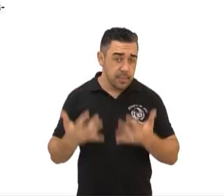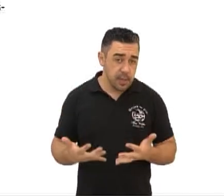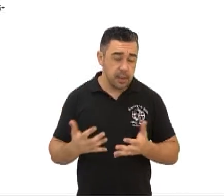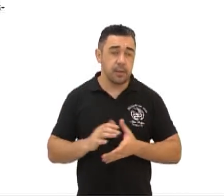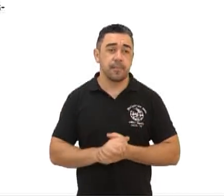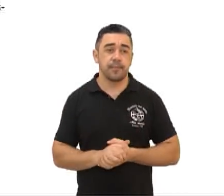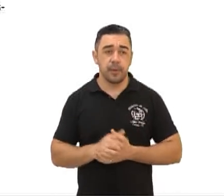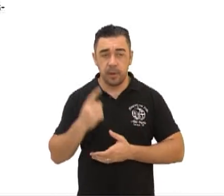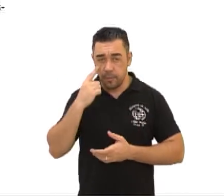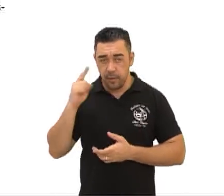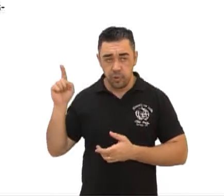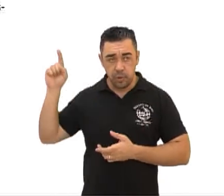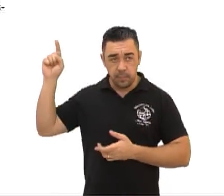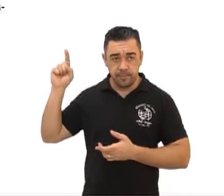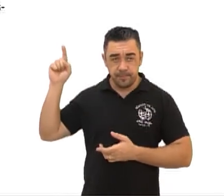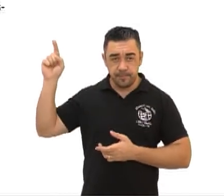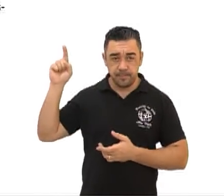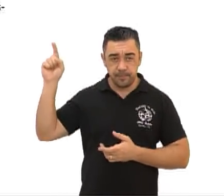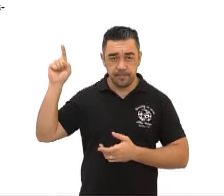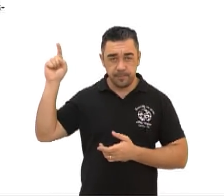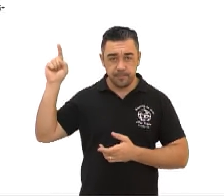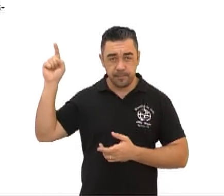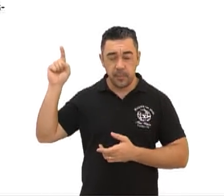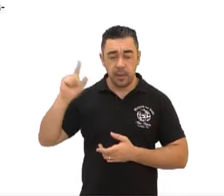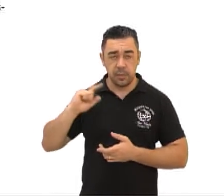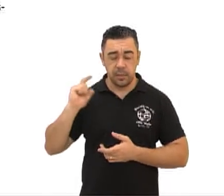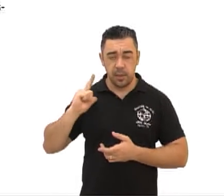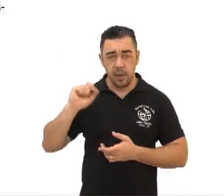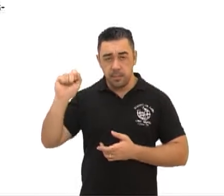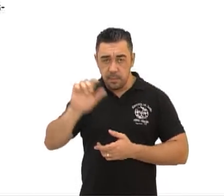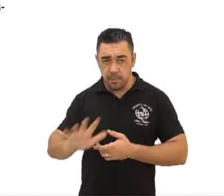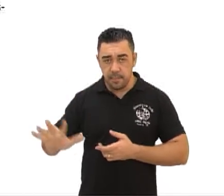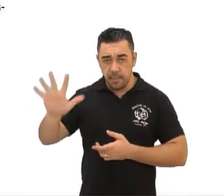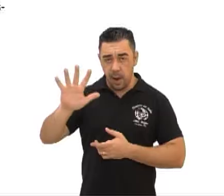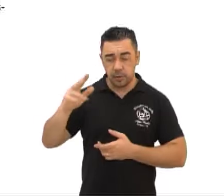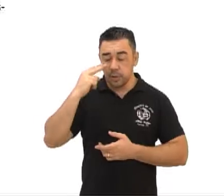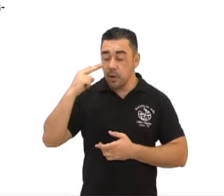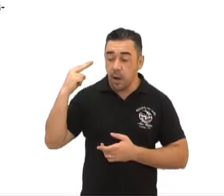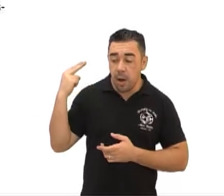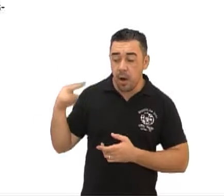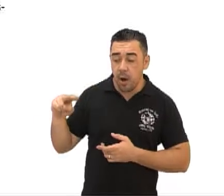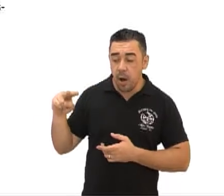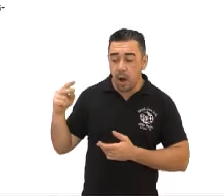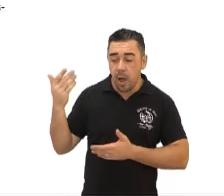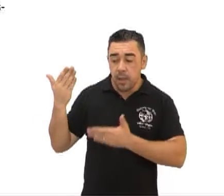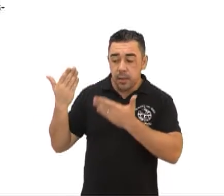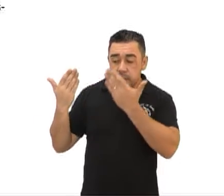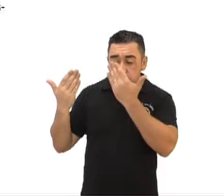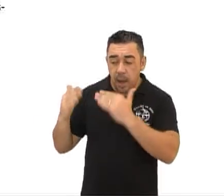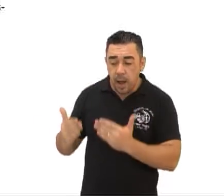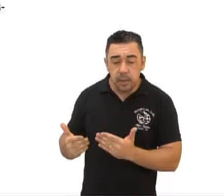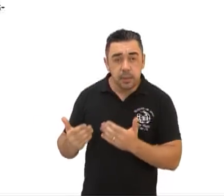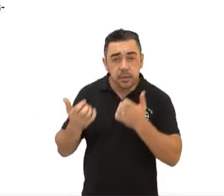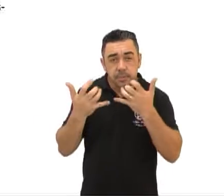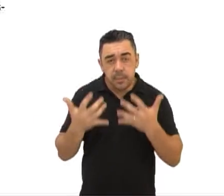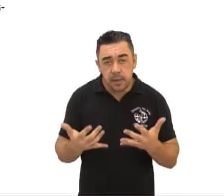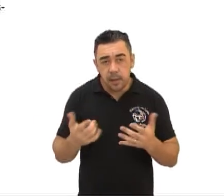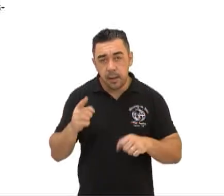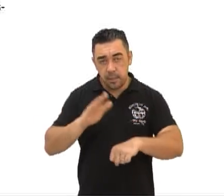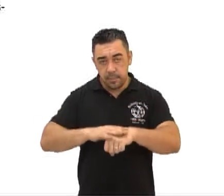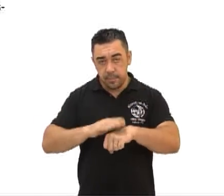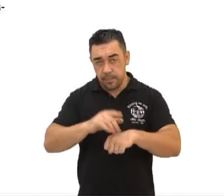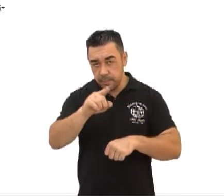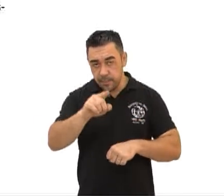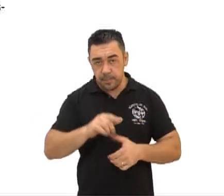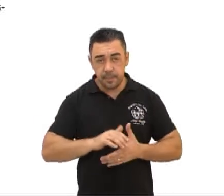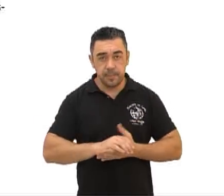ele. Então, nós temos uma imagem aqui, né? Então, vocês vão ter que analisar e falar sobre esse problema ambiental. Agora, a atividade é